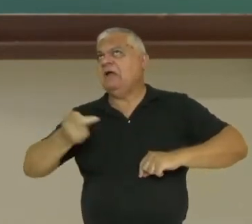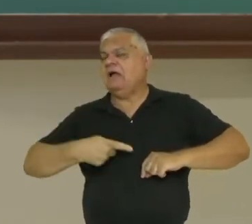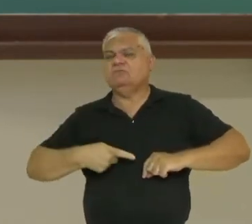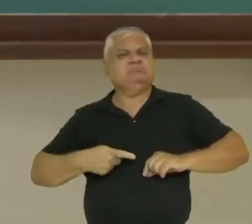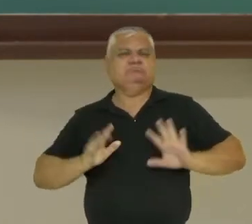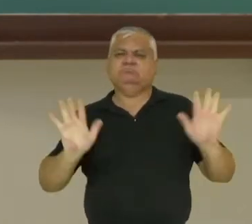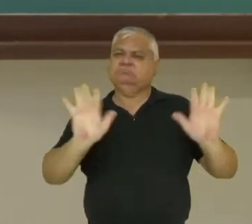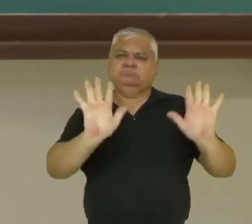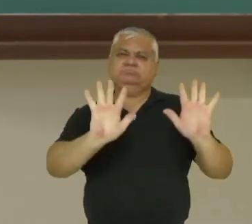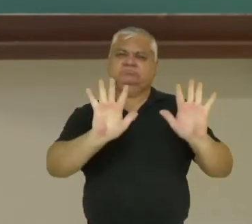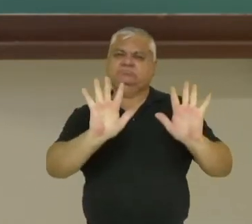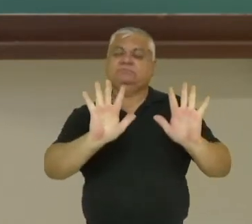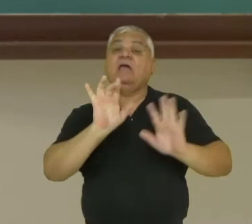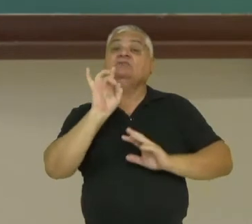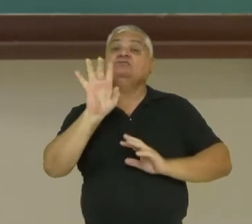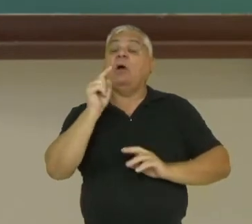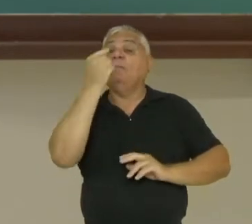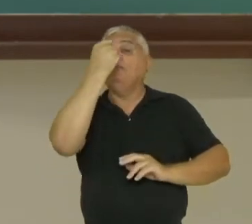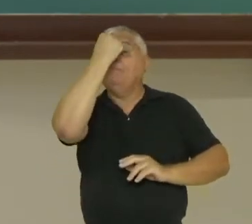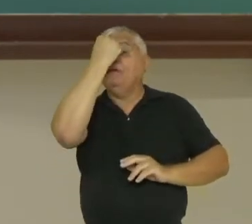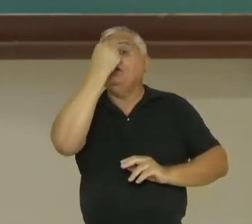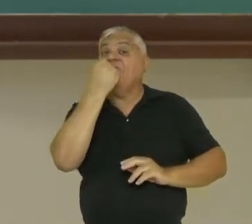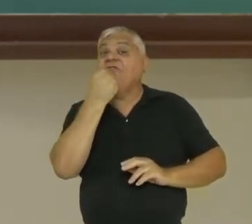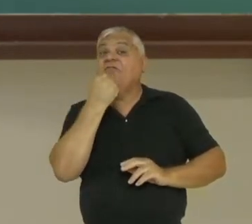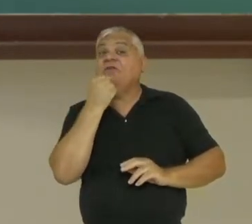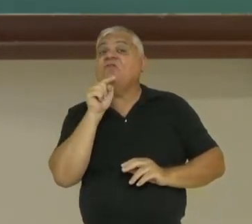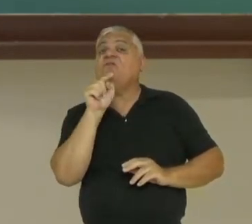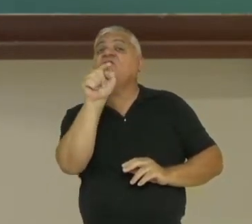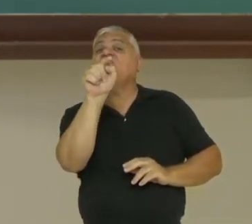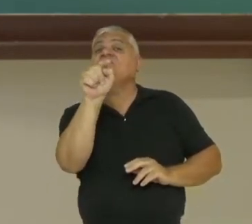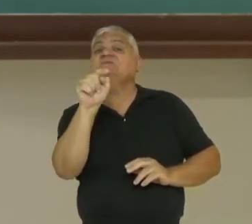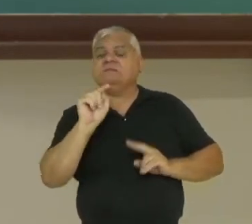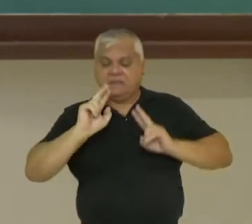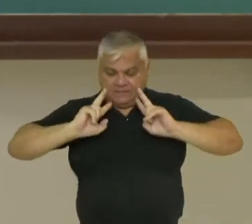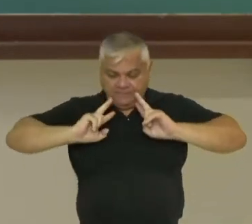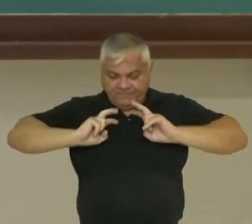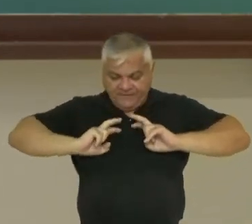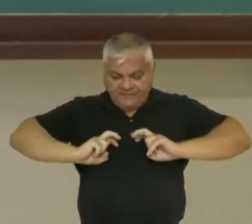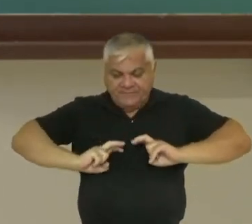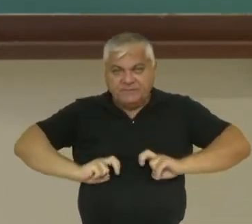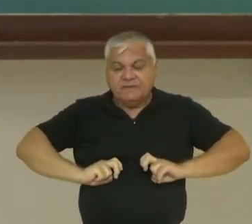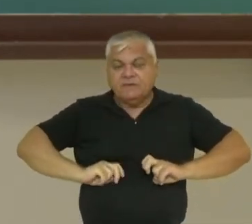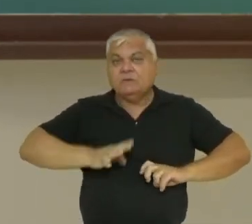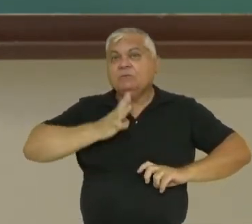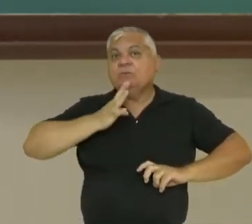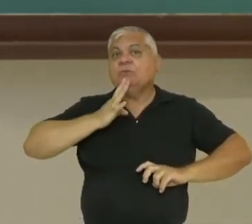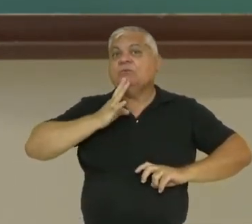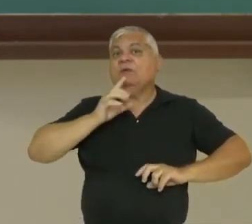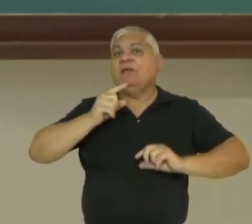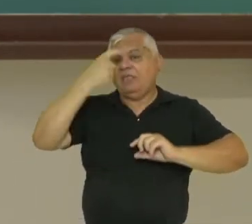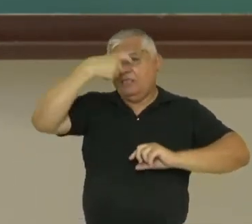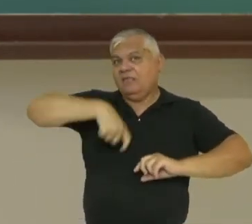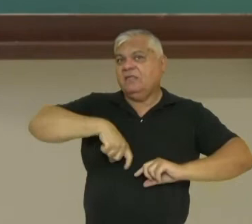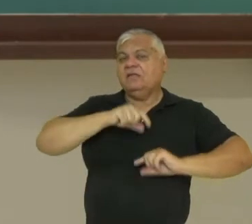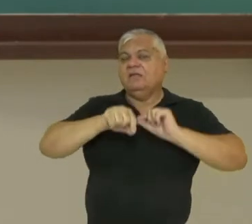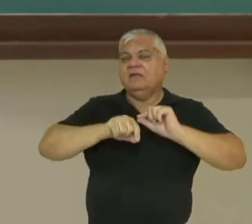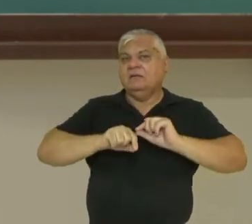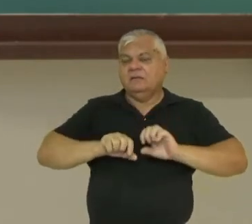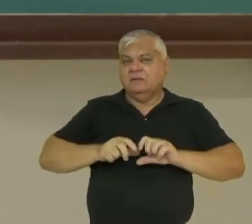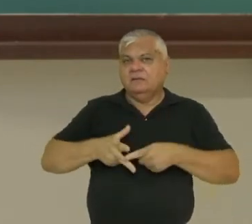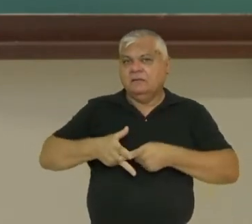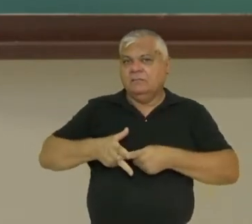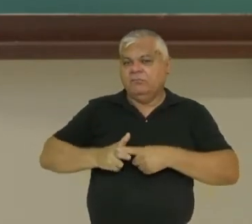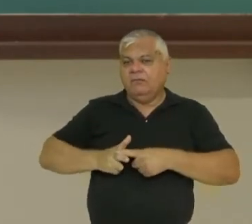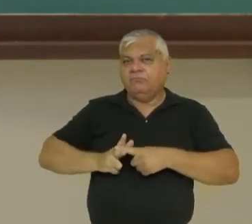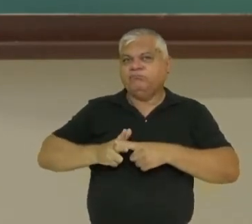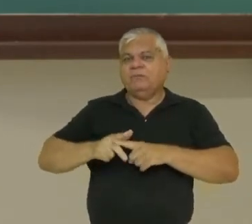aqui a gente está fazendo um perfil para vocês irem se conhecendo e depois a gente vai melhorando